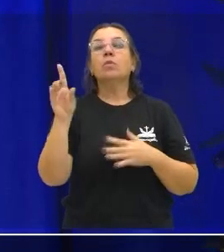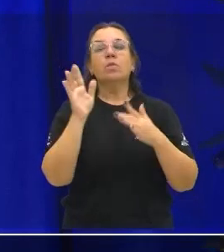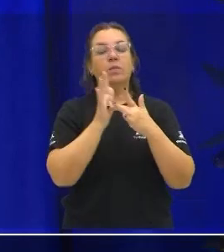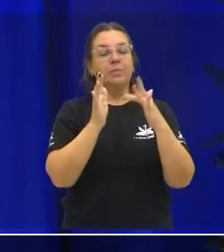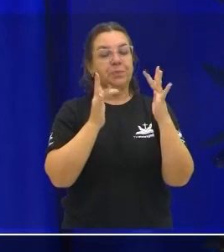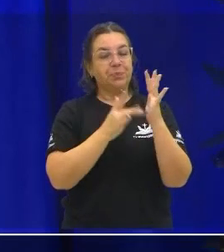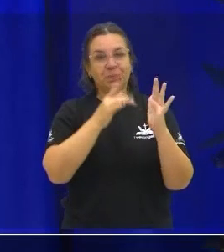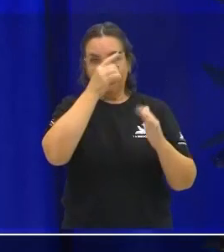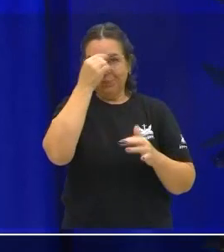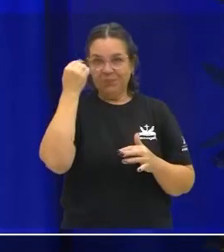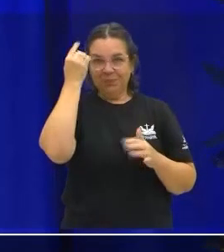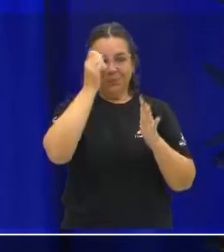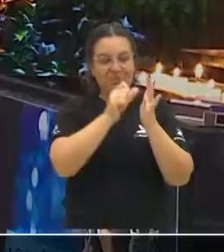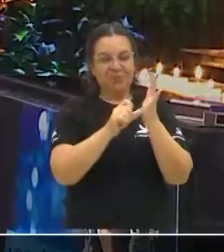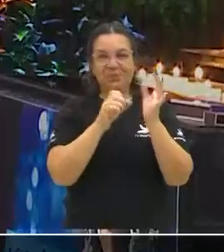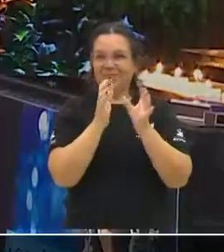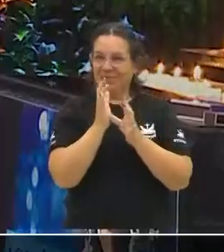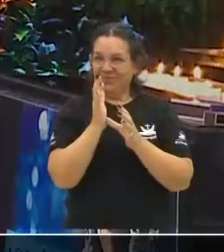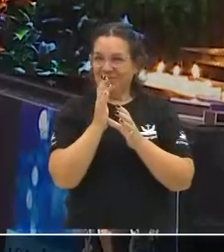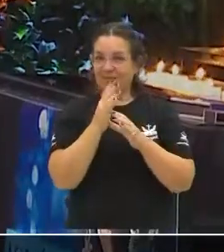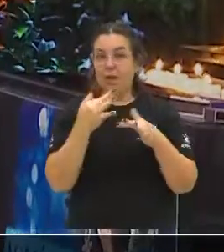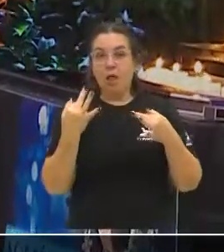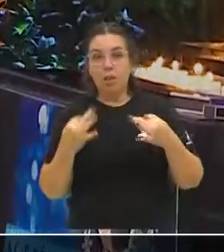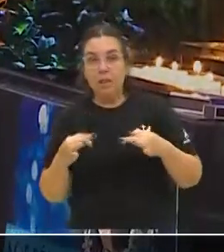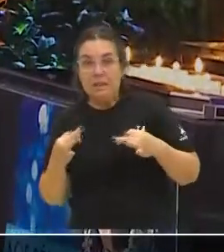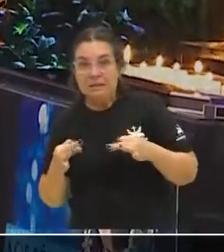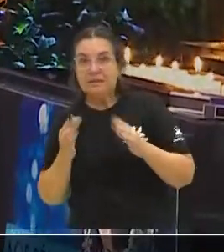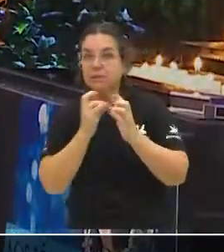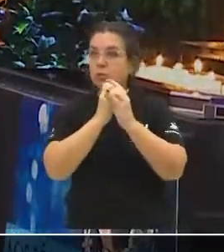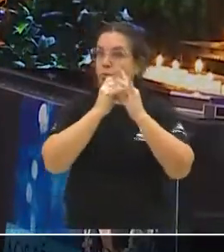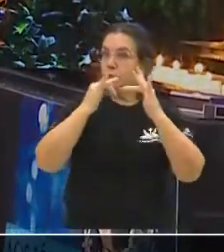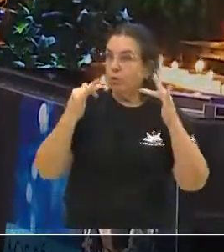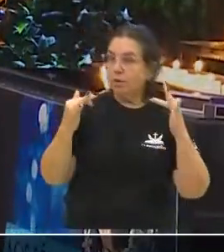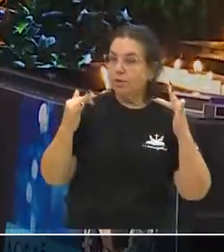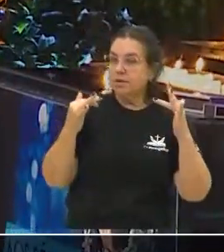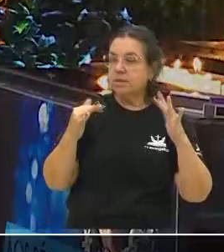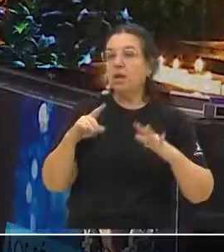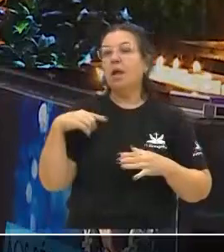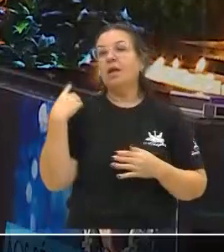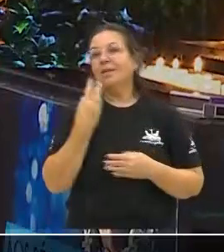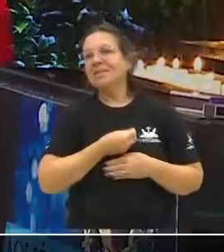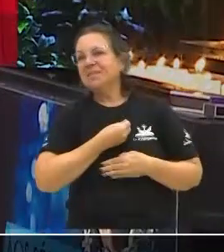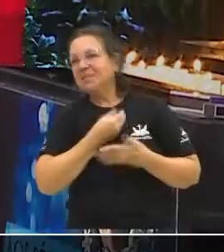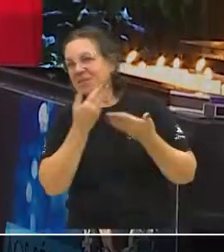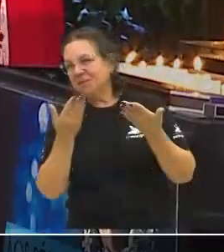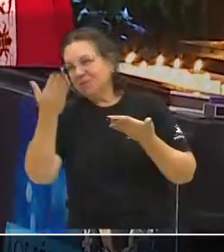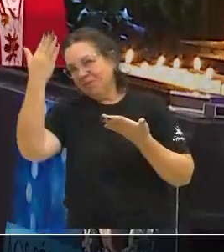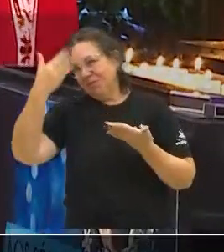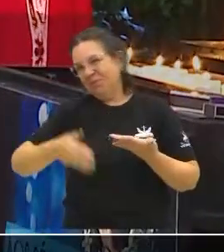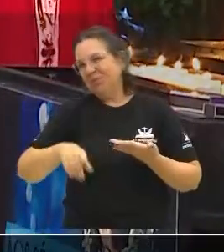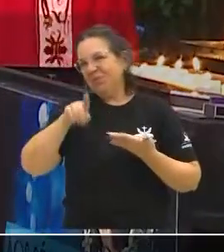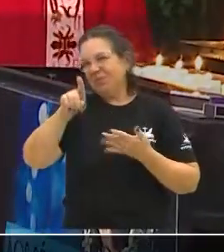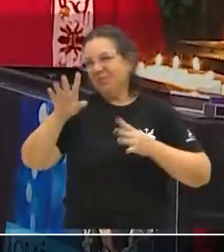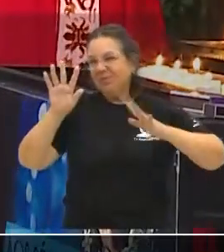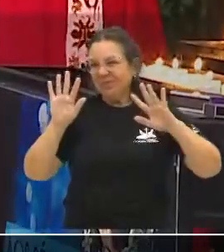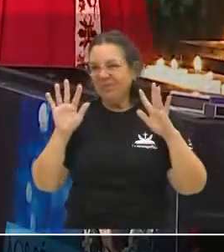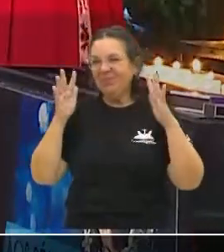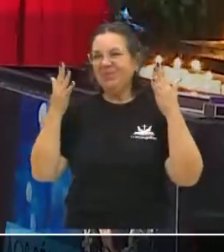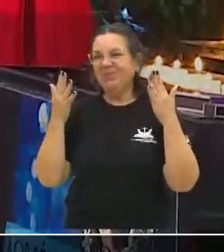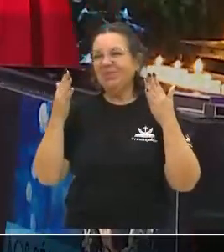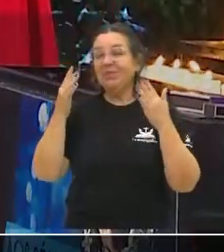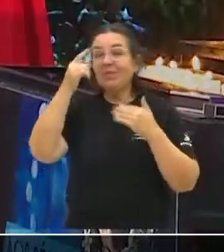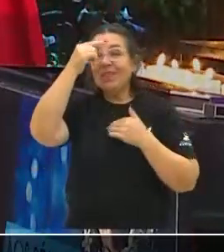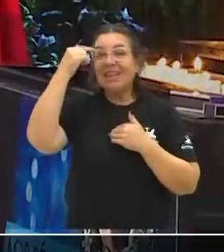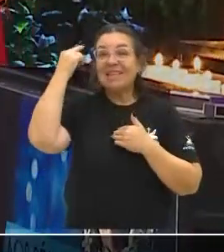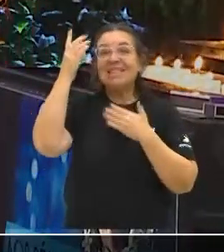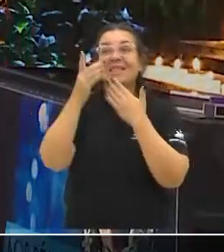das Santas Chagas, dolorosas e gloriosas, estamos diante do que iremos celebrar, São